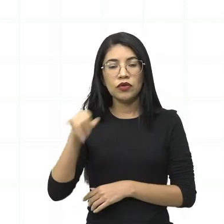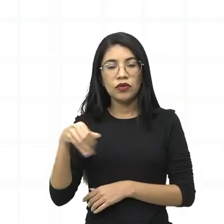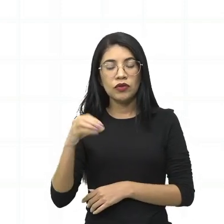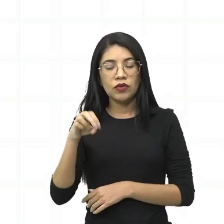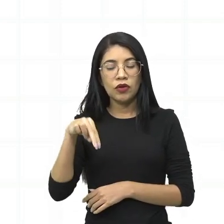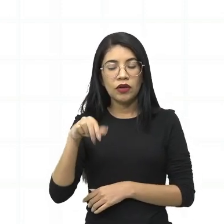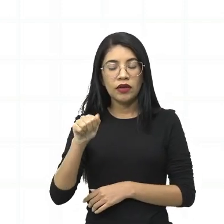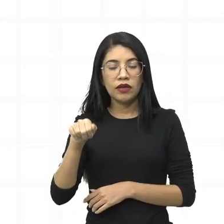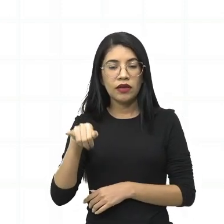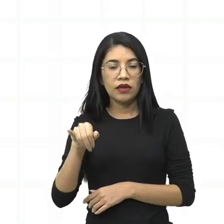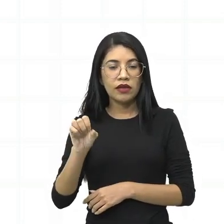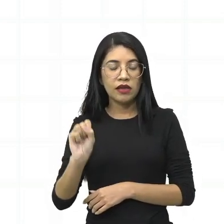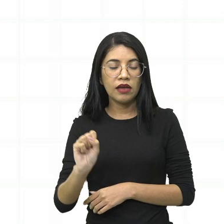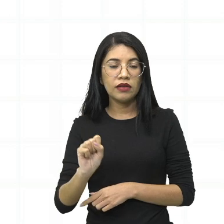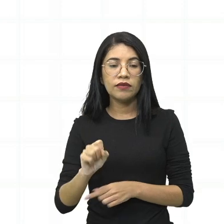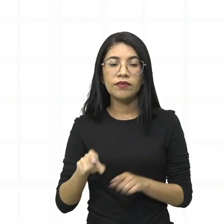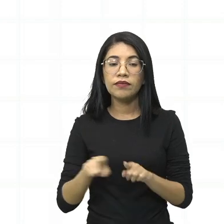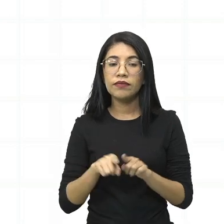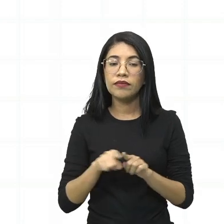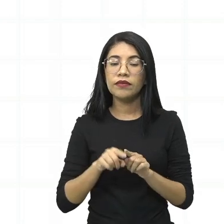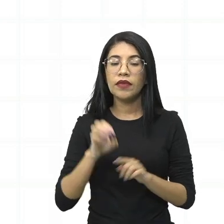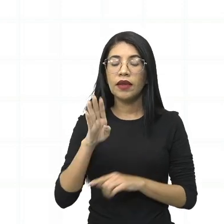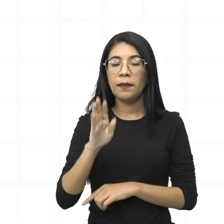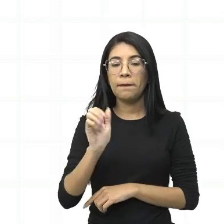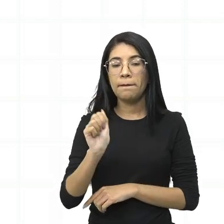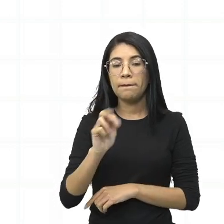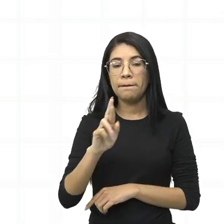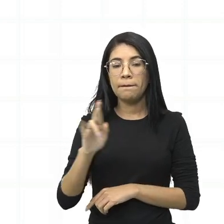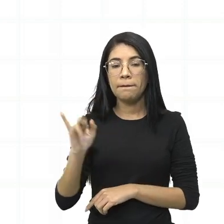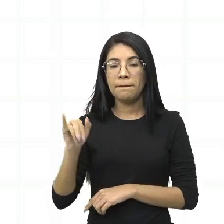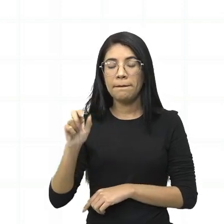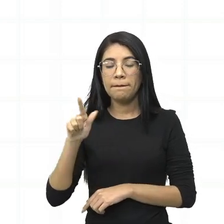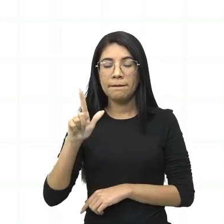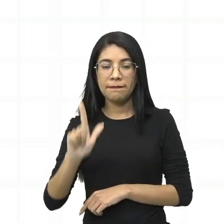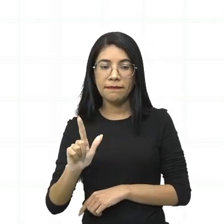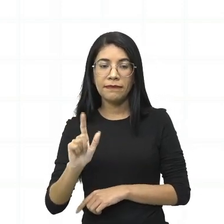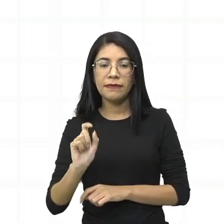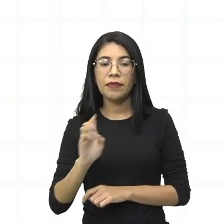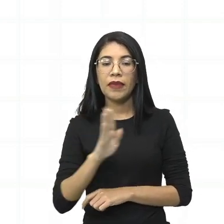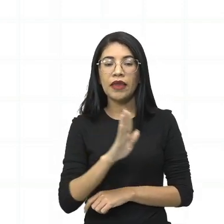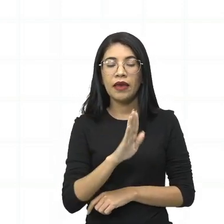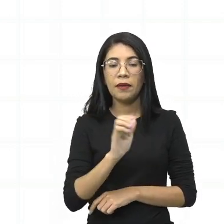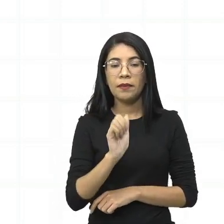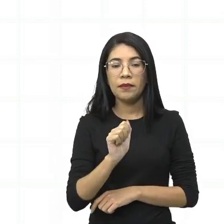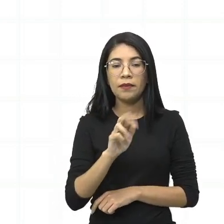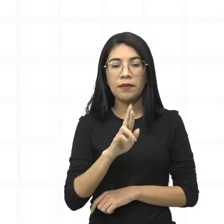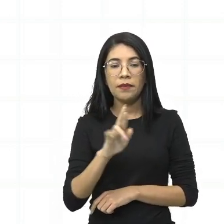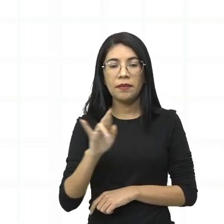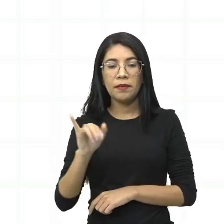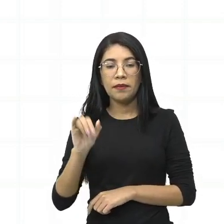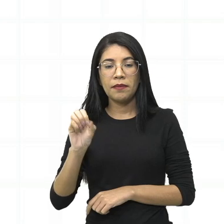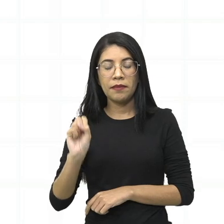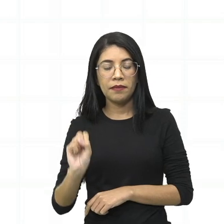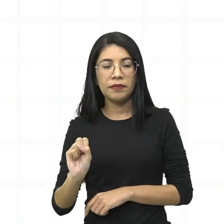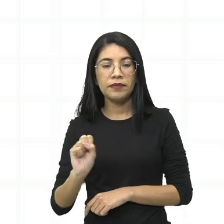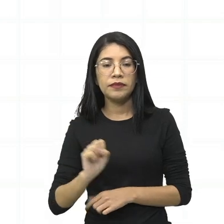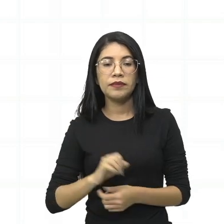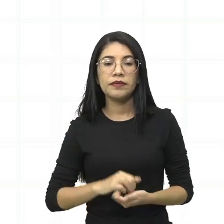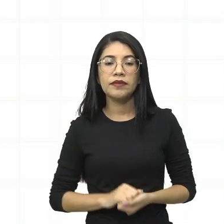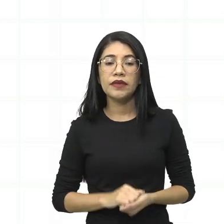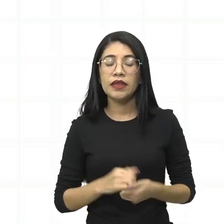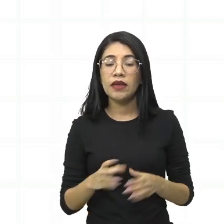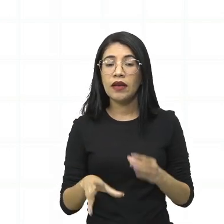coisa é barril, né? Plural da palavra barril é barris. Olha